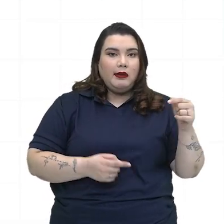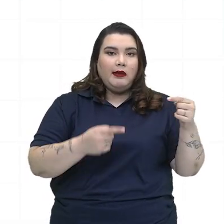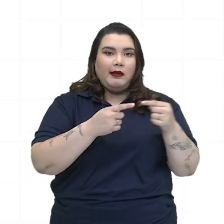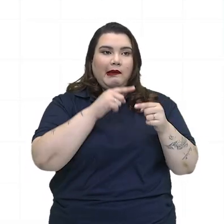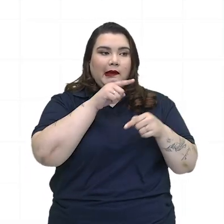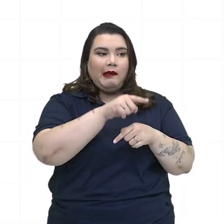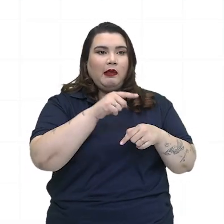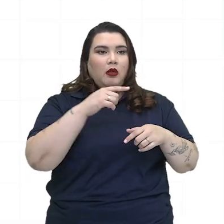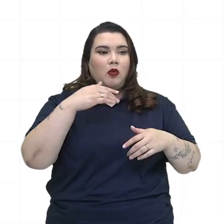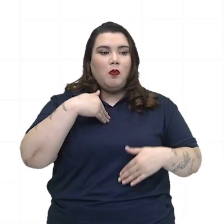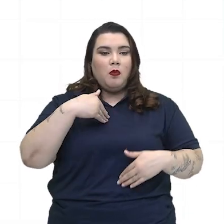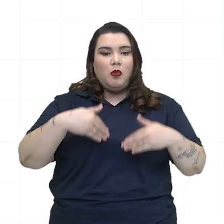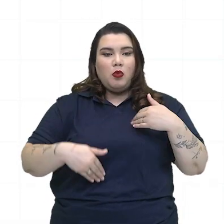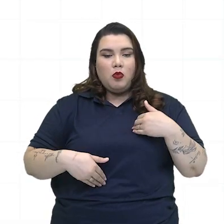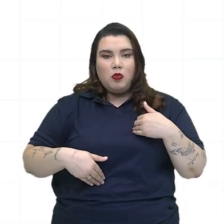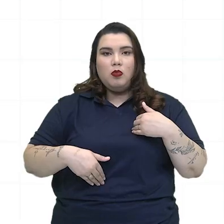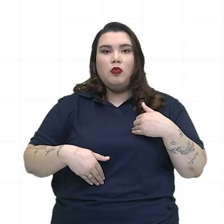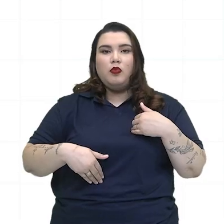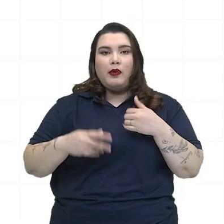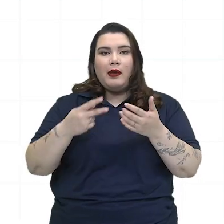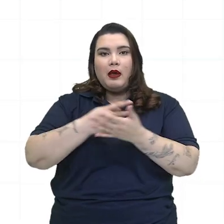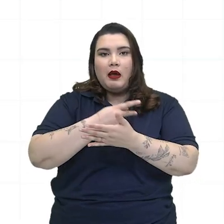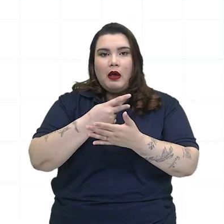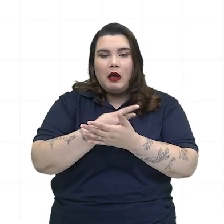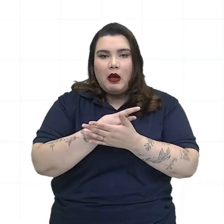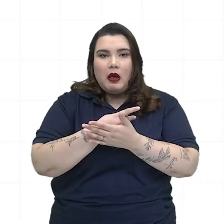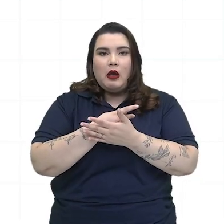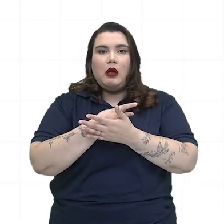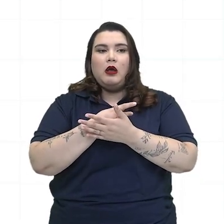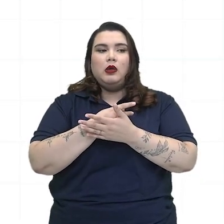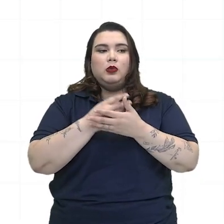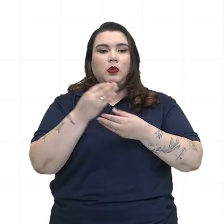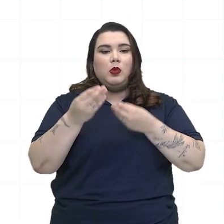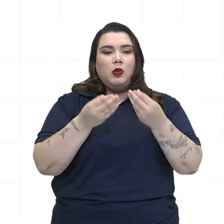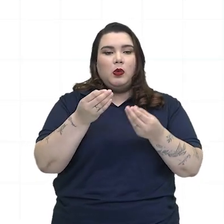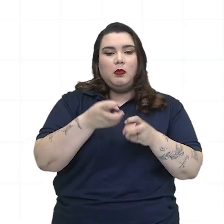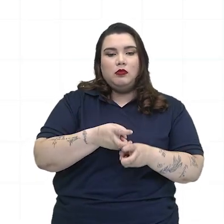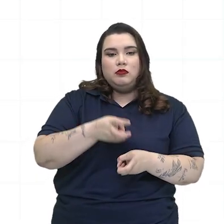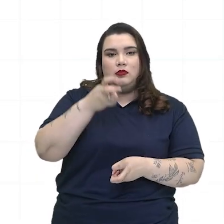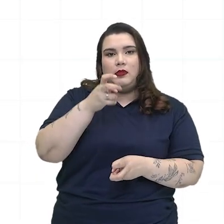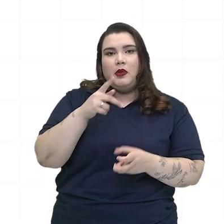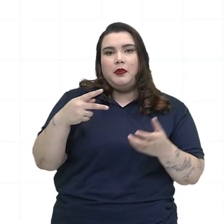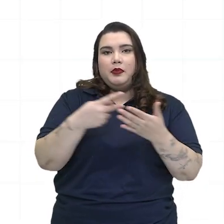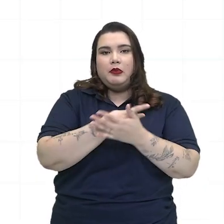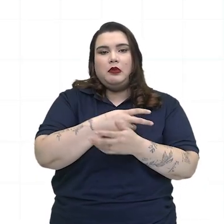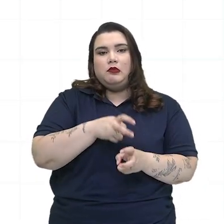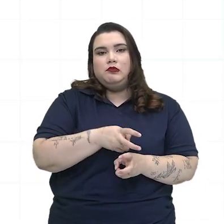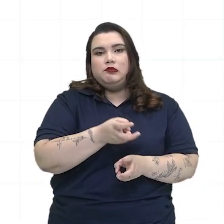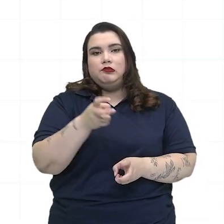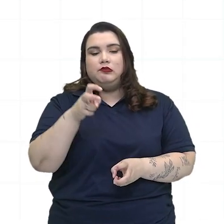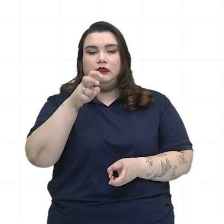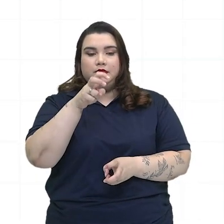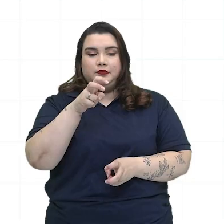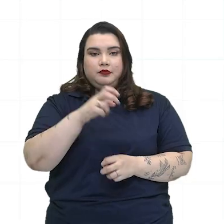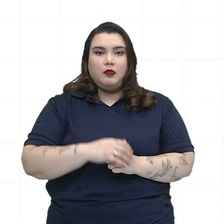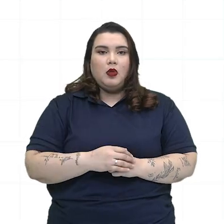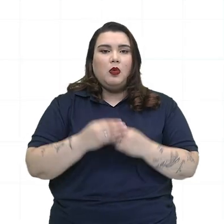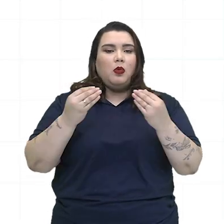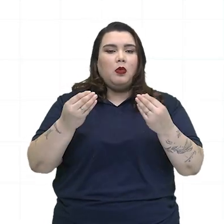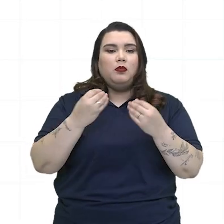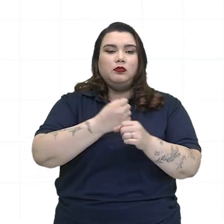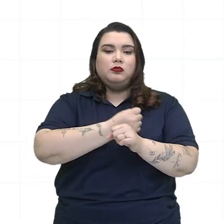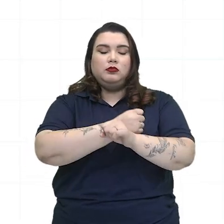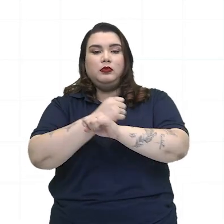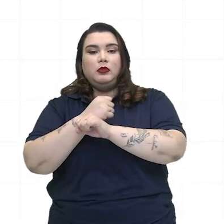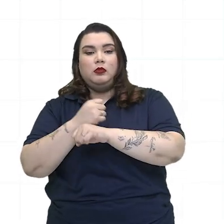para a escoliose? Exercícios de fortalecimento muscular. Aí eu abro um parêntese e falo para vocês.